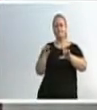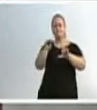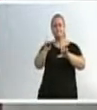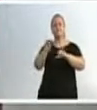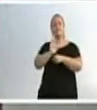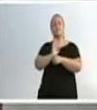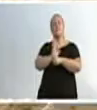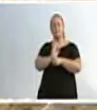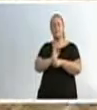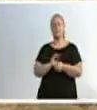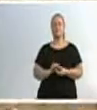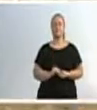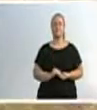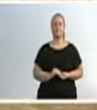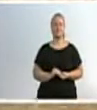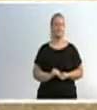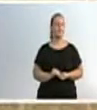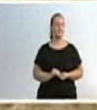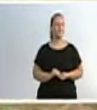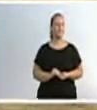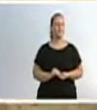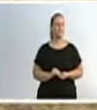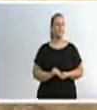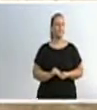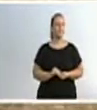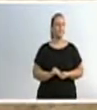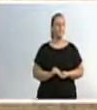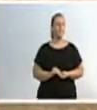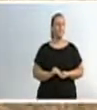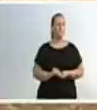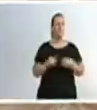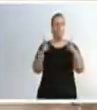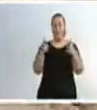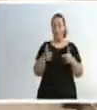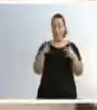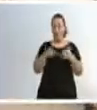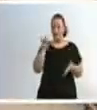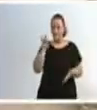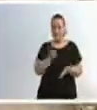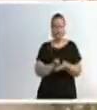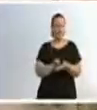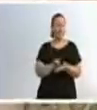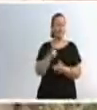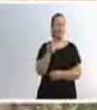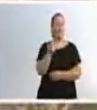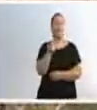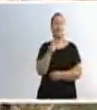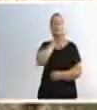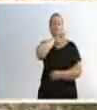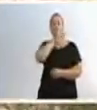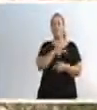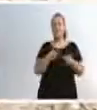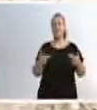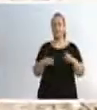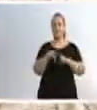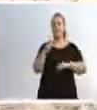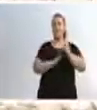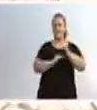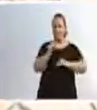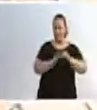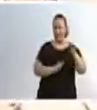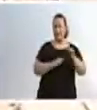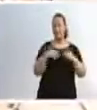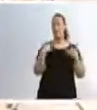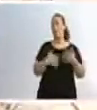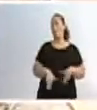semana passada. O espaço, na teoria, seria para 20 animais, mas a prática precisa ser outra. Devido à